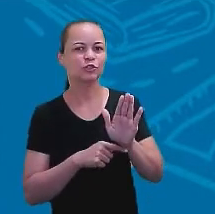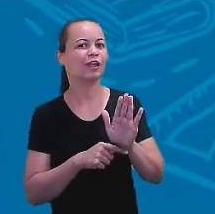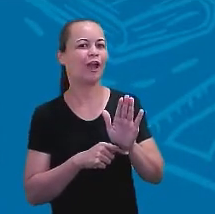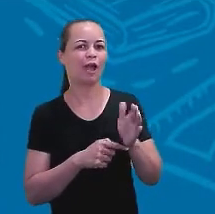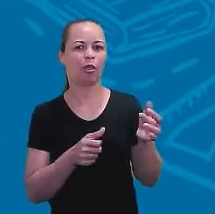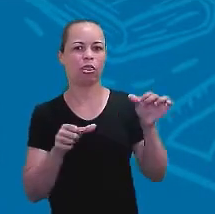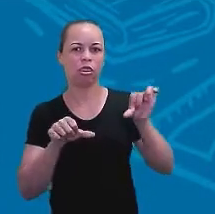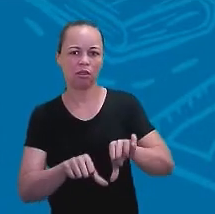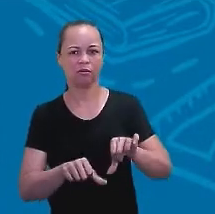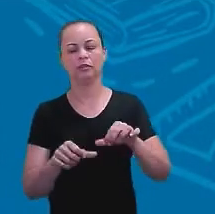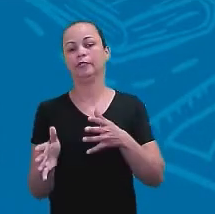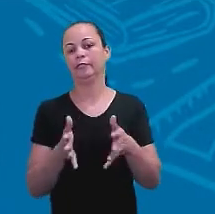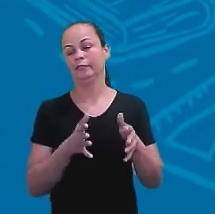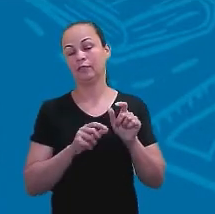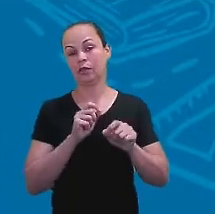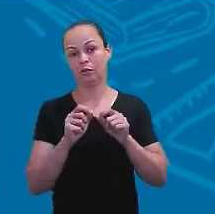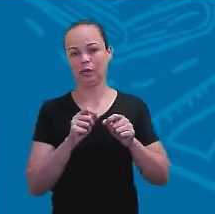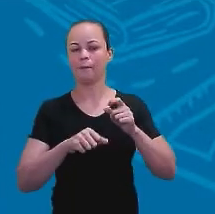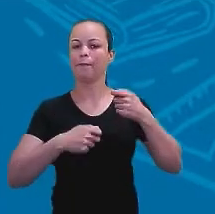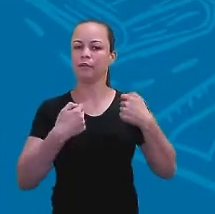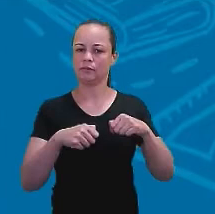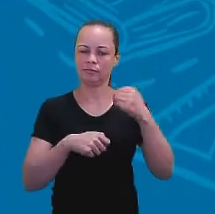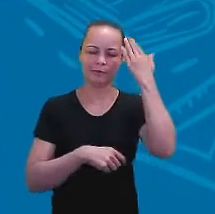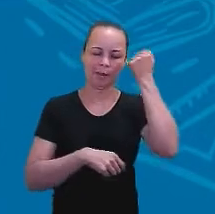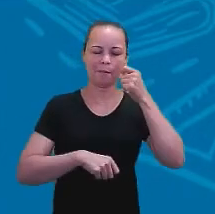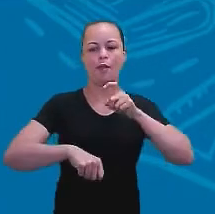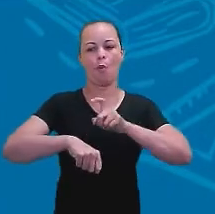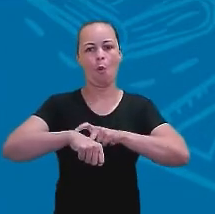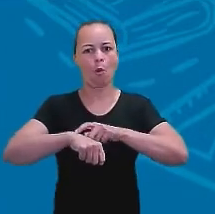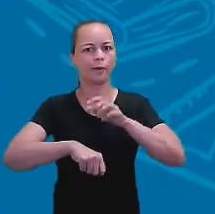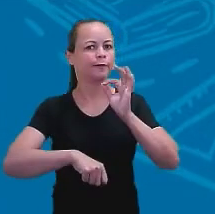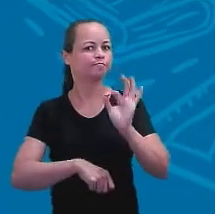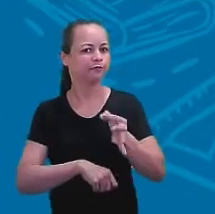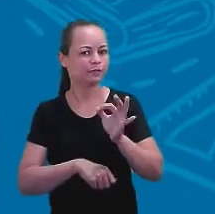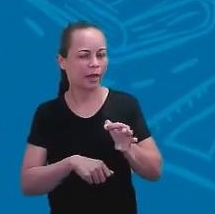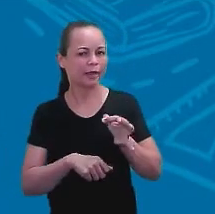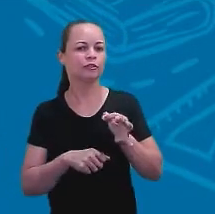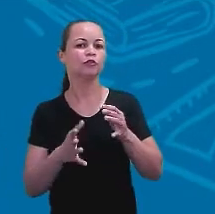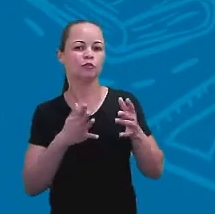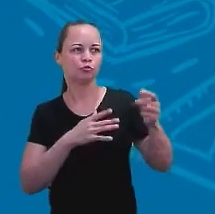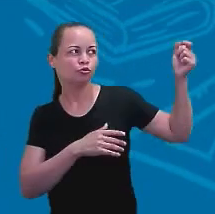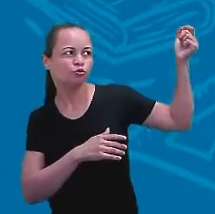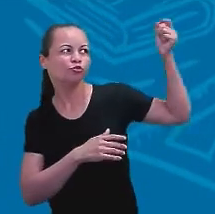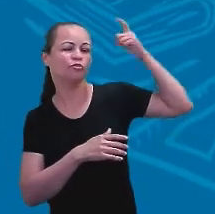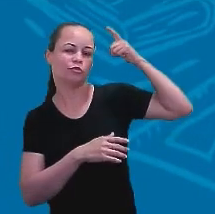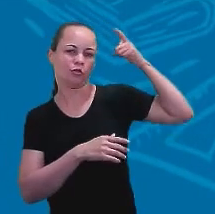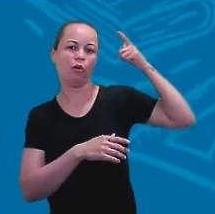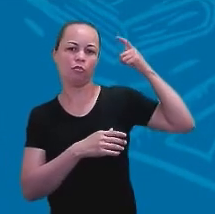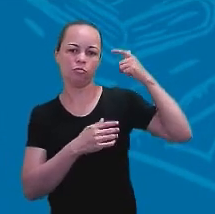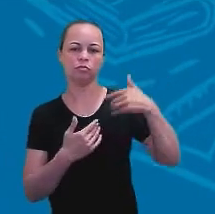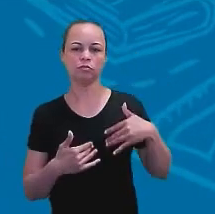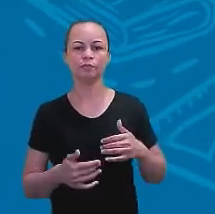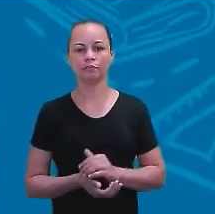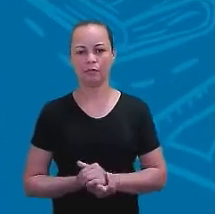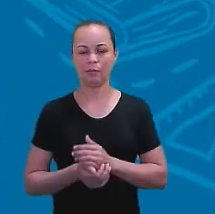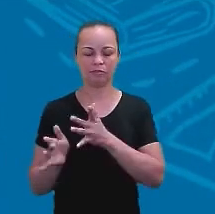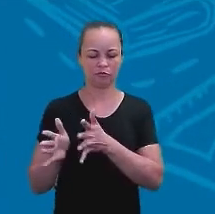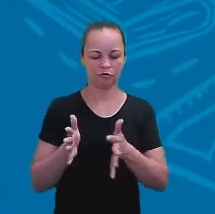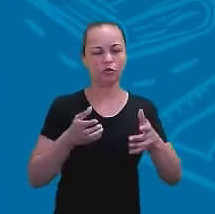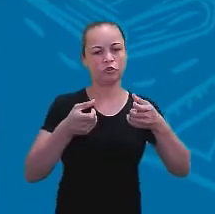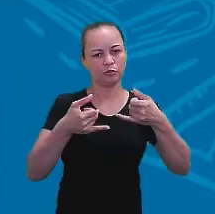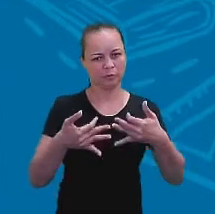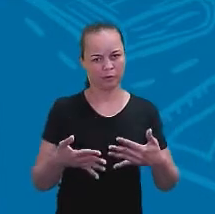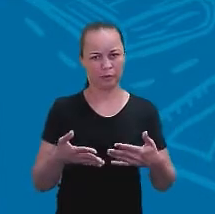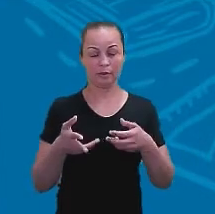tem que saber os horários corretos que a gente vai estar tomando esse banho de sol, mas eu vou explicar para vocês mais adiante na nossa aula, tá certo?